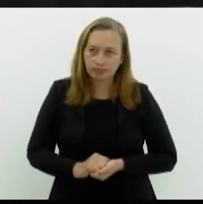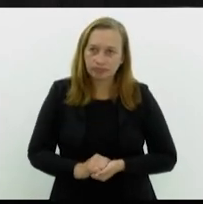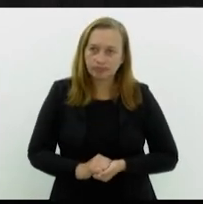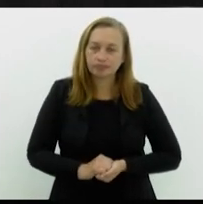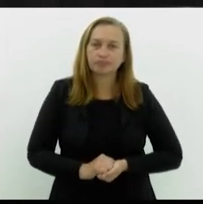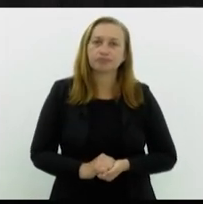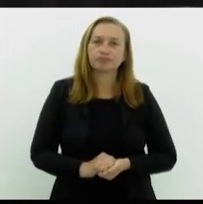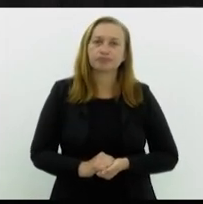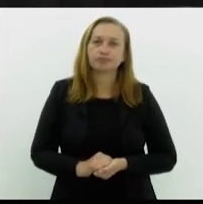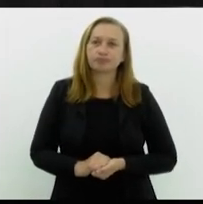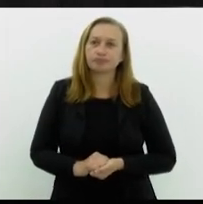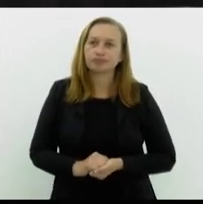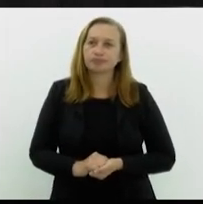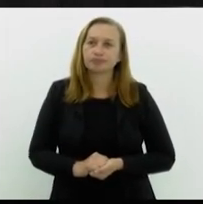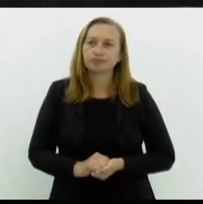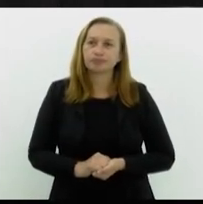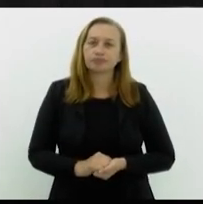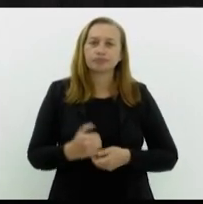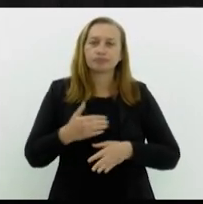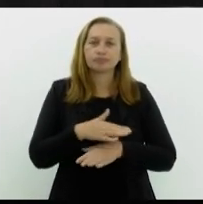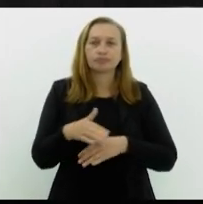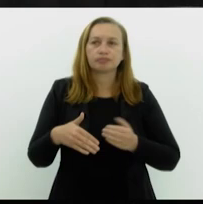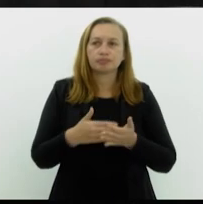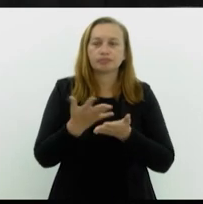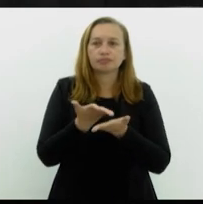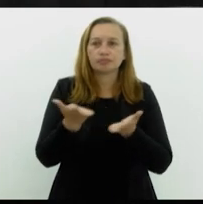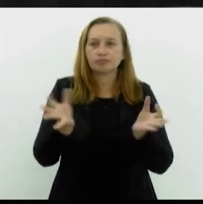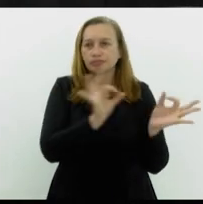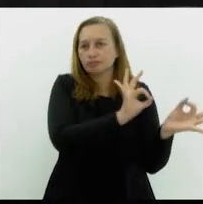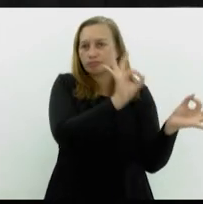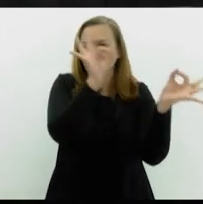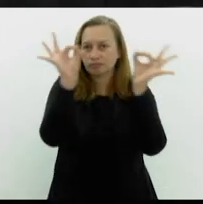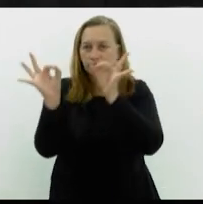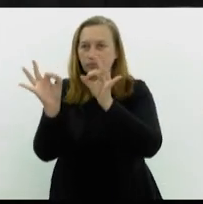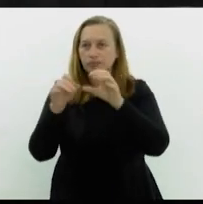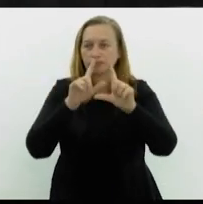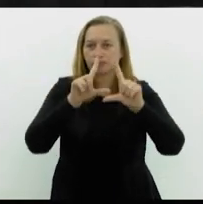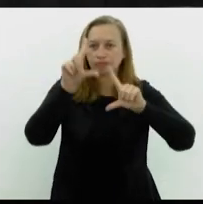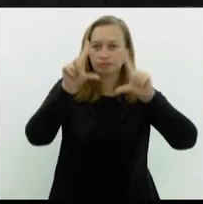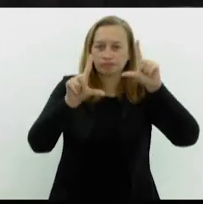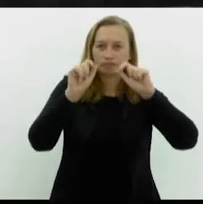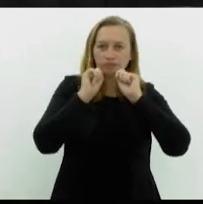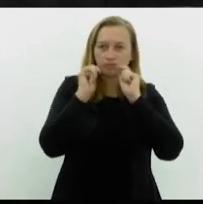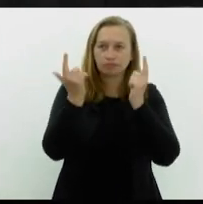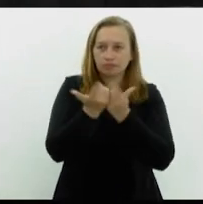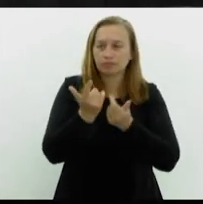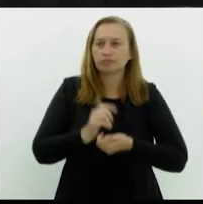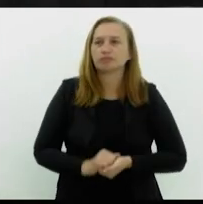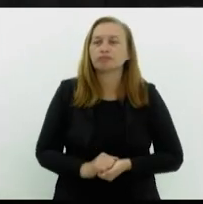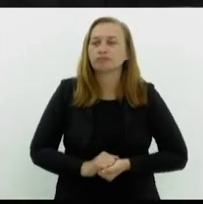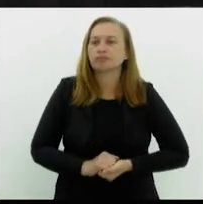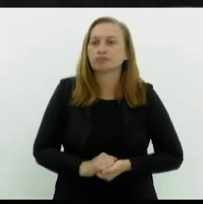auditivos, senhoras e senhores telespectadores da TV Alert.